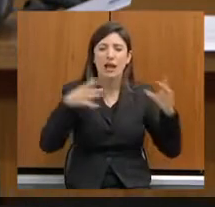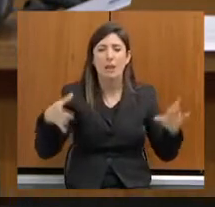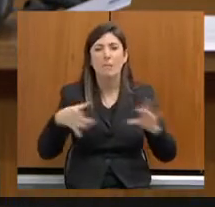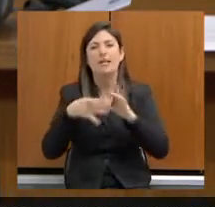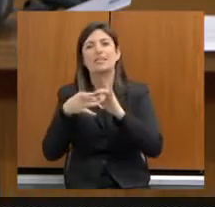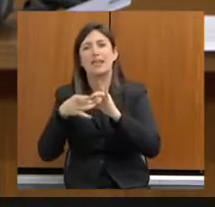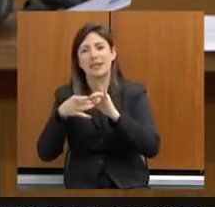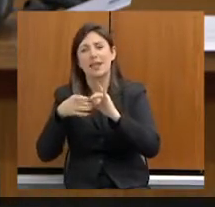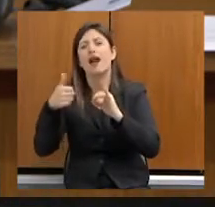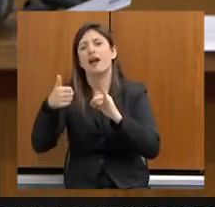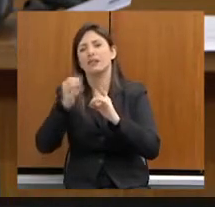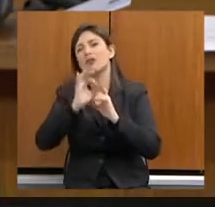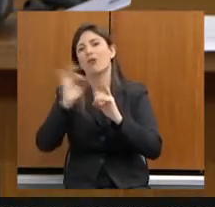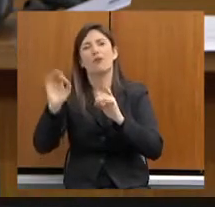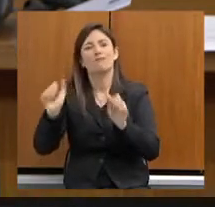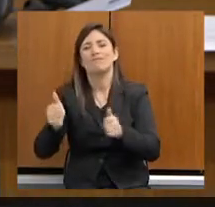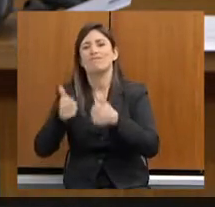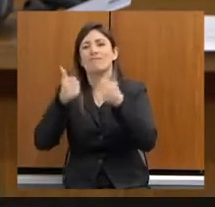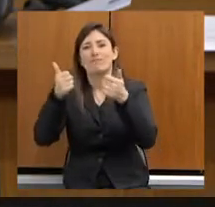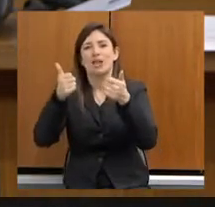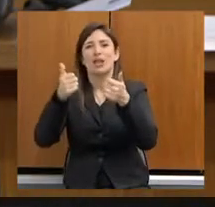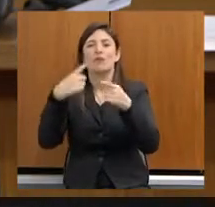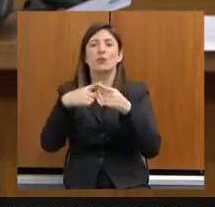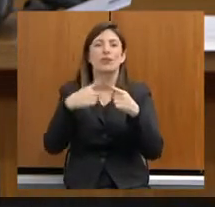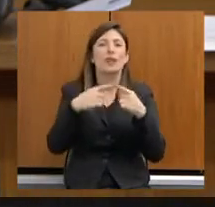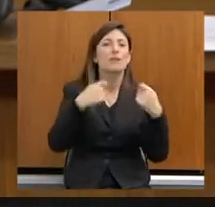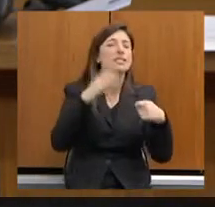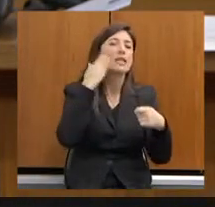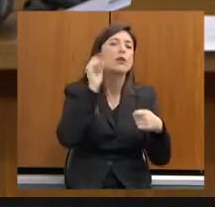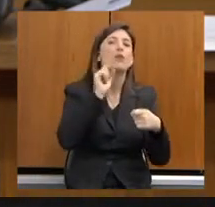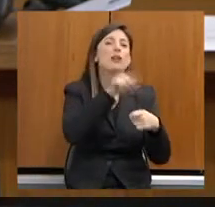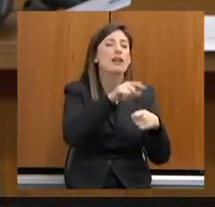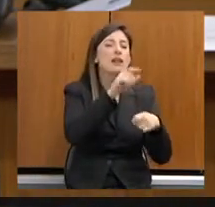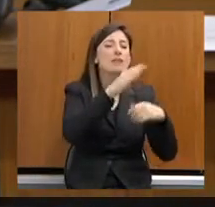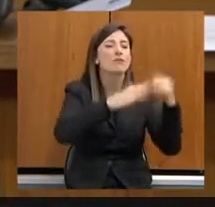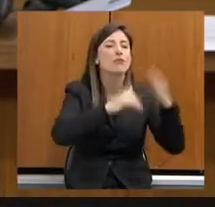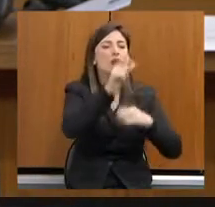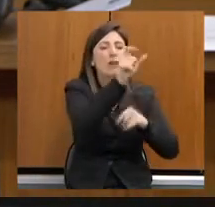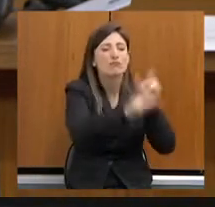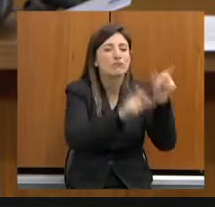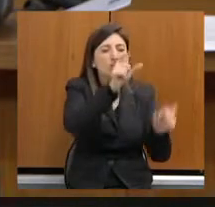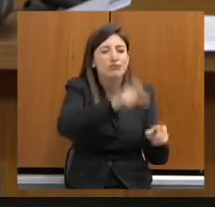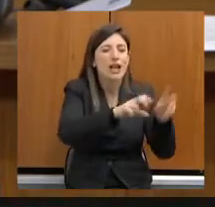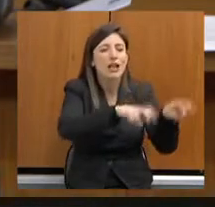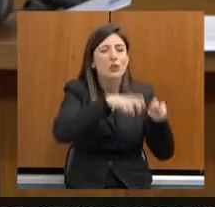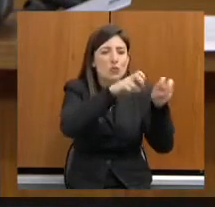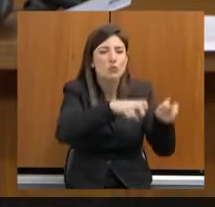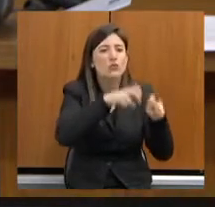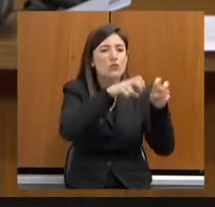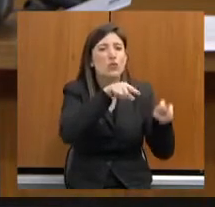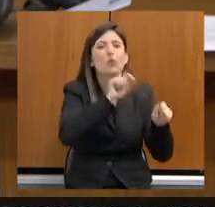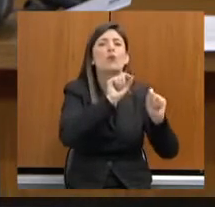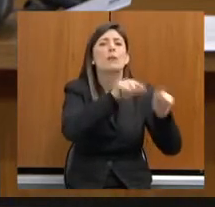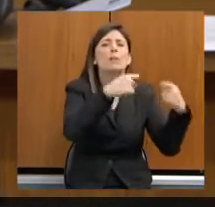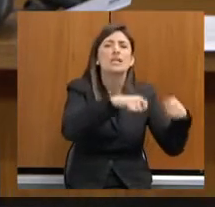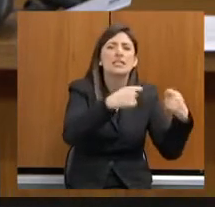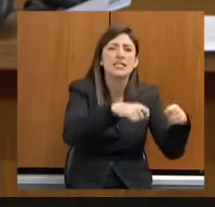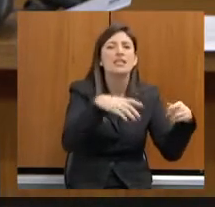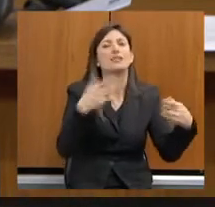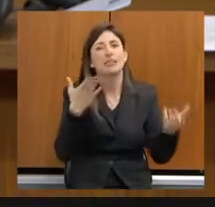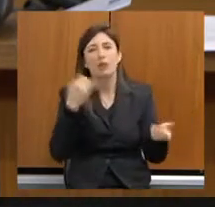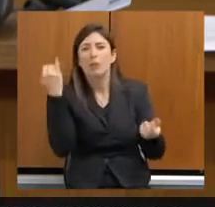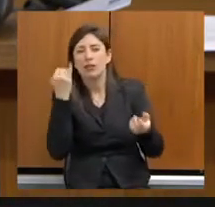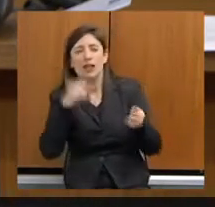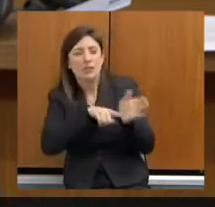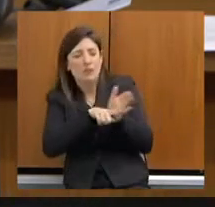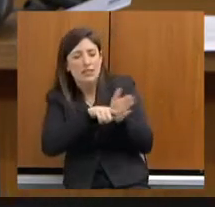estaria muito mais eficiência no sentido de levar as demandas dos agricultores para pesquisa mas eu tenho certeza que a unha um momento é